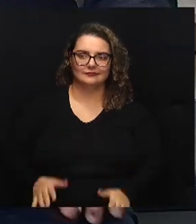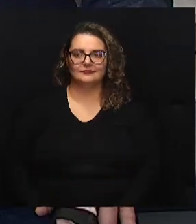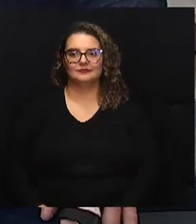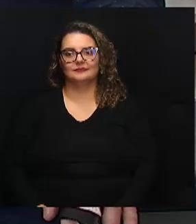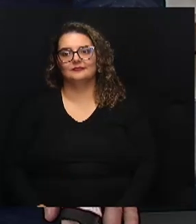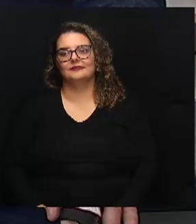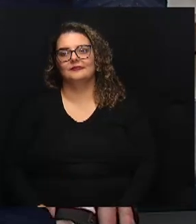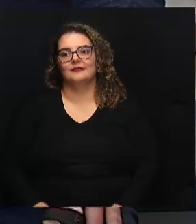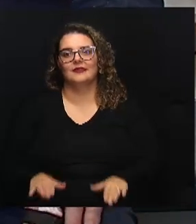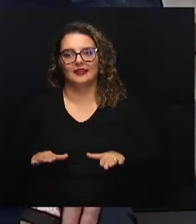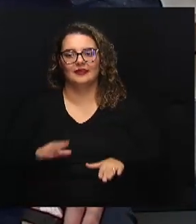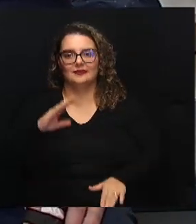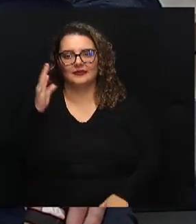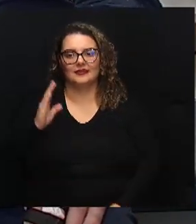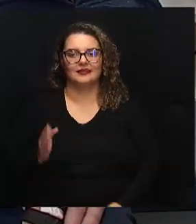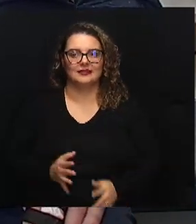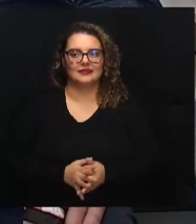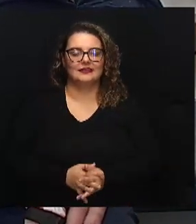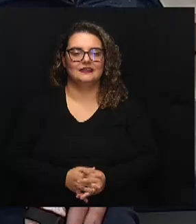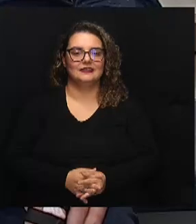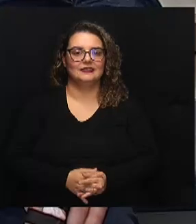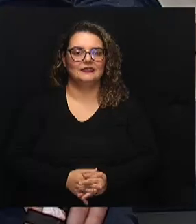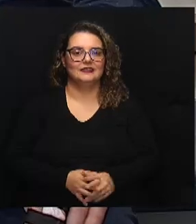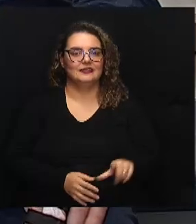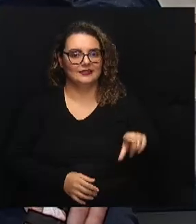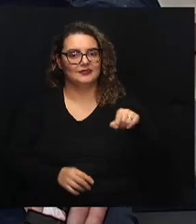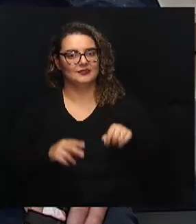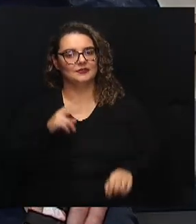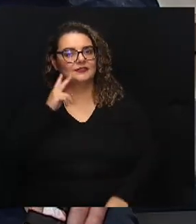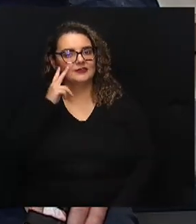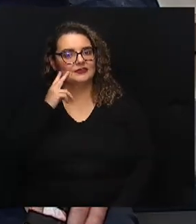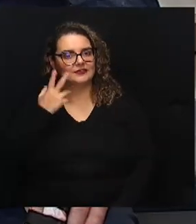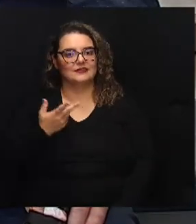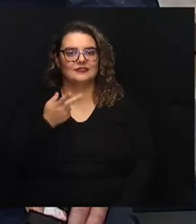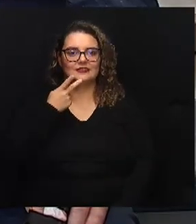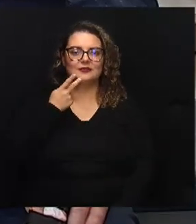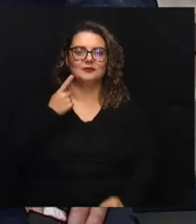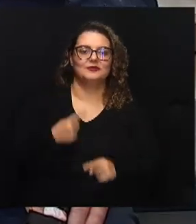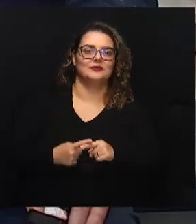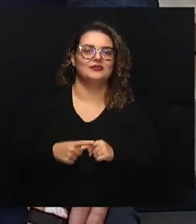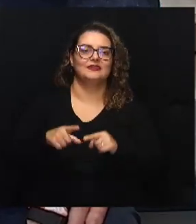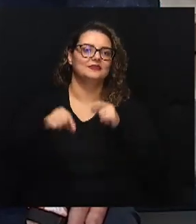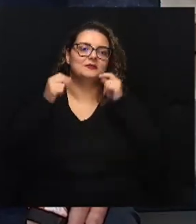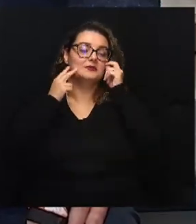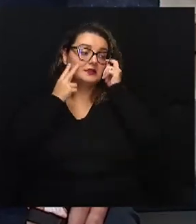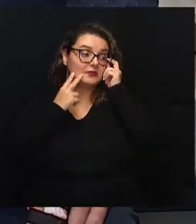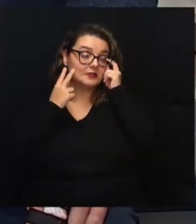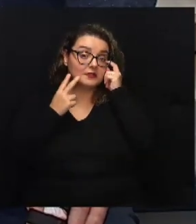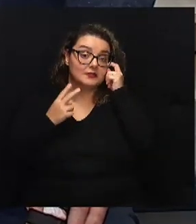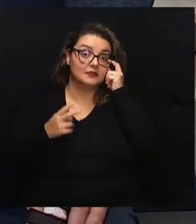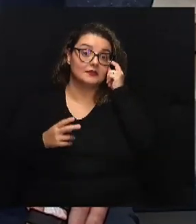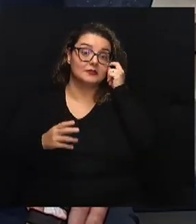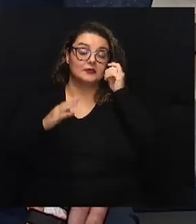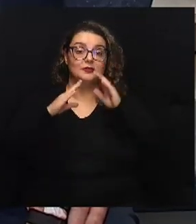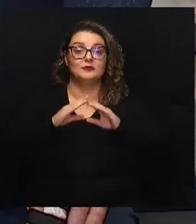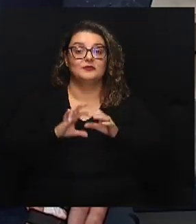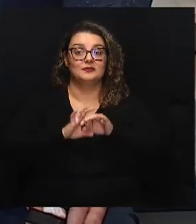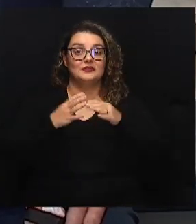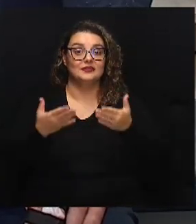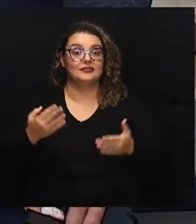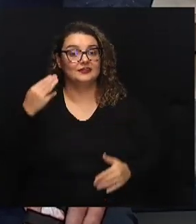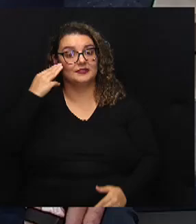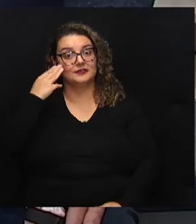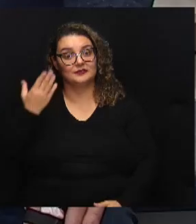aqui no Brasil. E você escolheu Vinhedo, né? Queria que você falasse. Por que você escolheu Vinhedo? Para morar e também para deixar esse